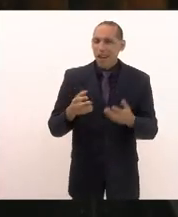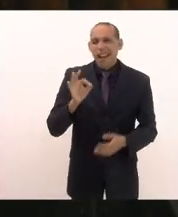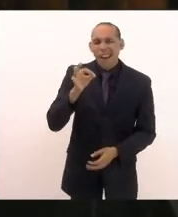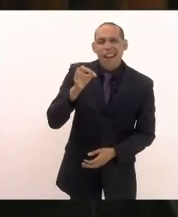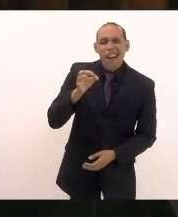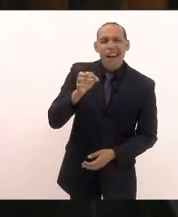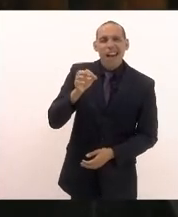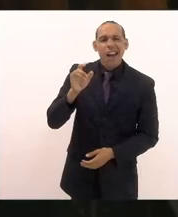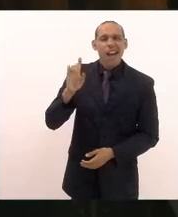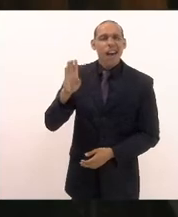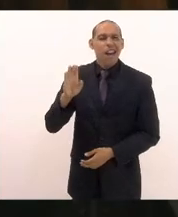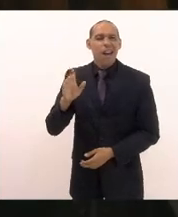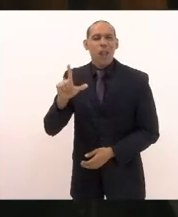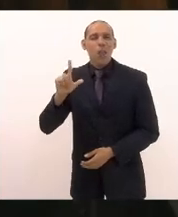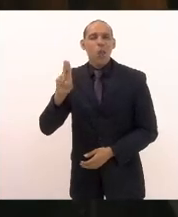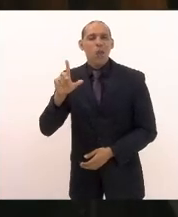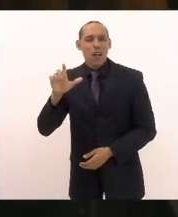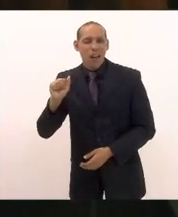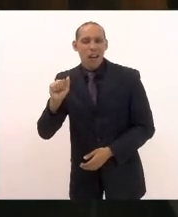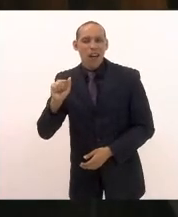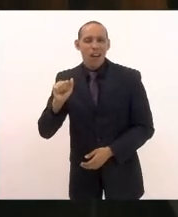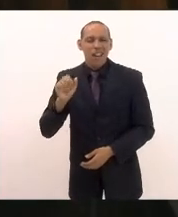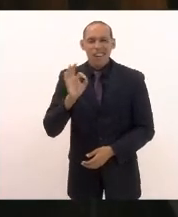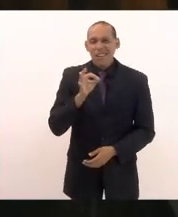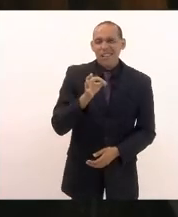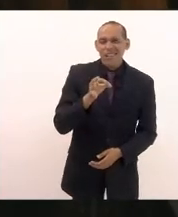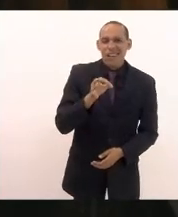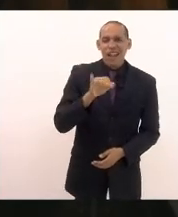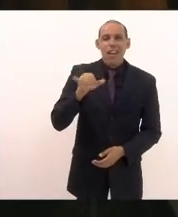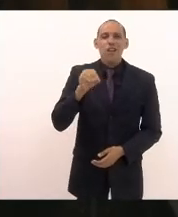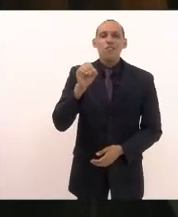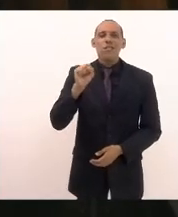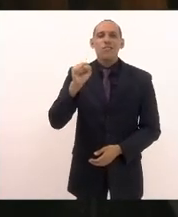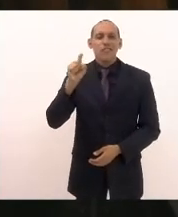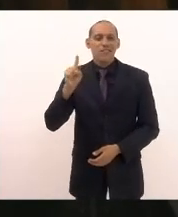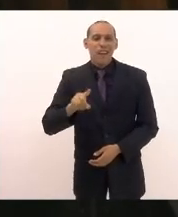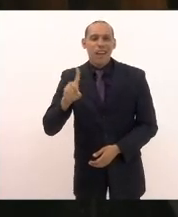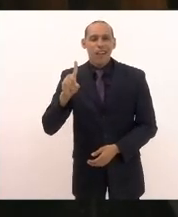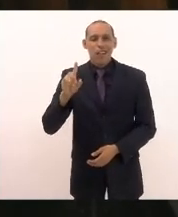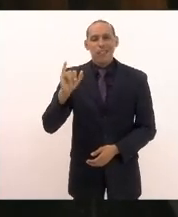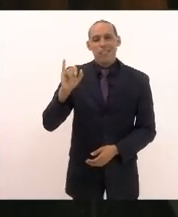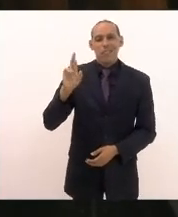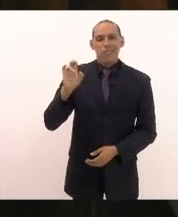não é Lula. Se eu quero voltar ao poder, não é José Dirceu.